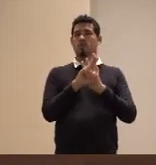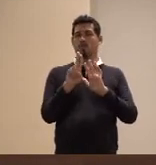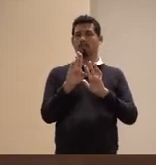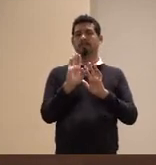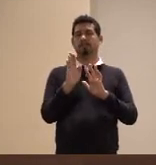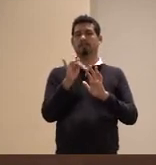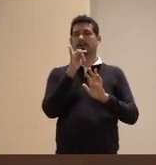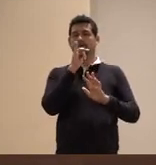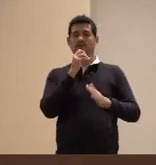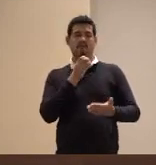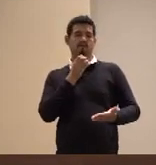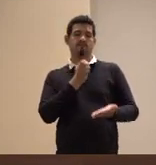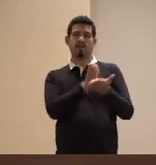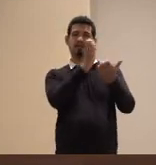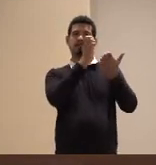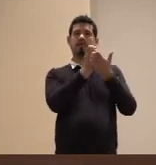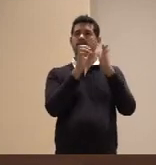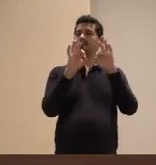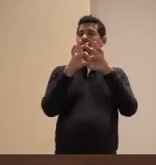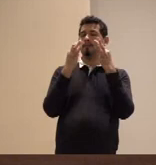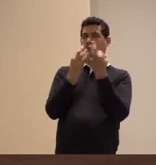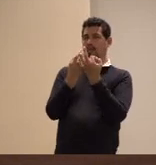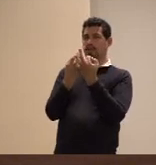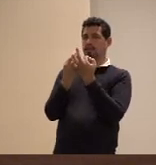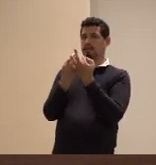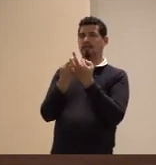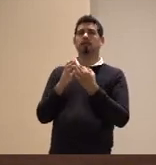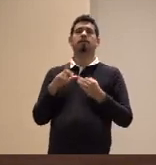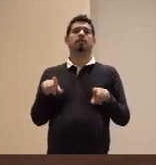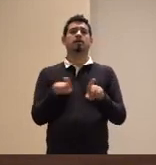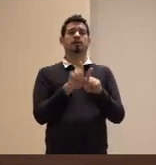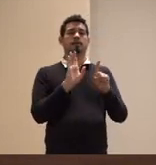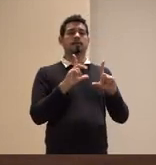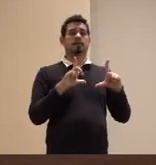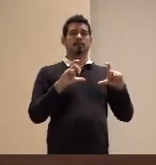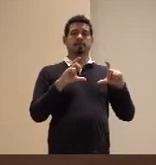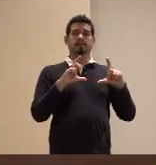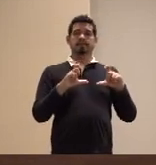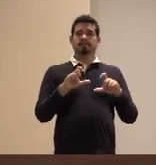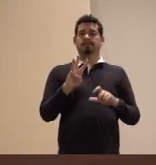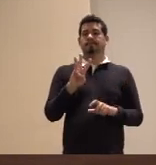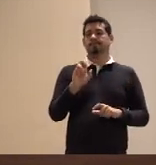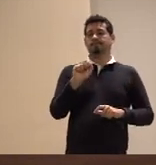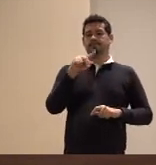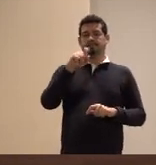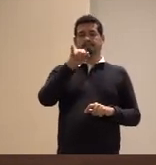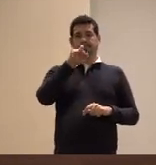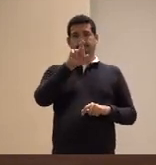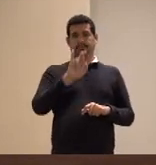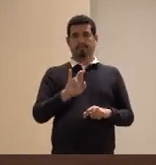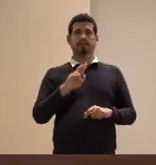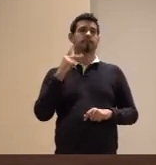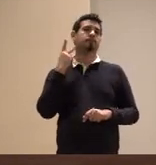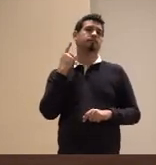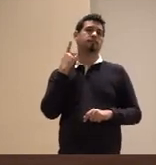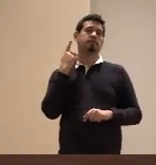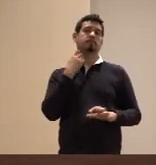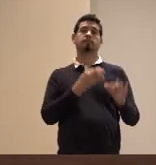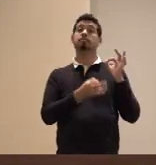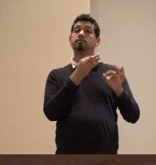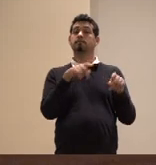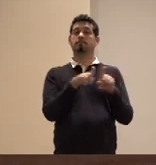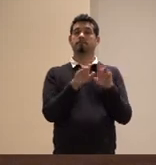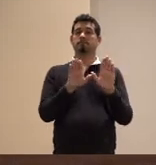o investimento na família de origem. E aqui trouxe a foto do Vanderlino, promotor de justiça, que foi membro